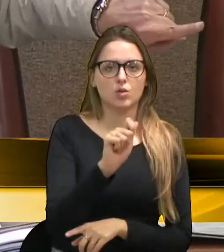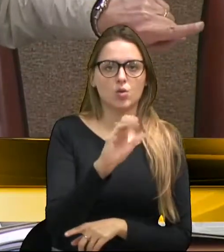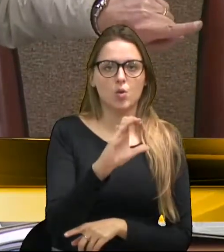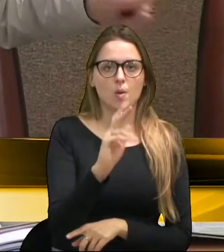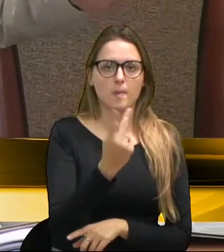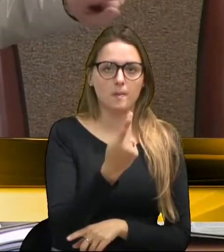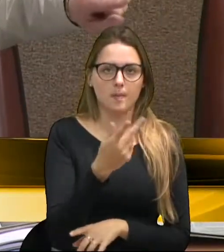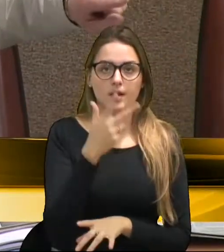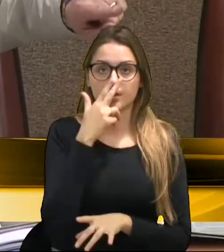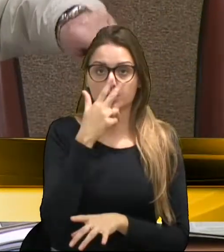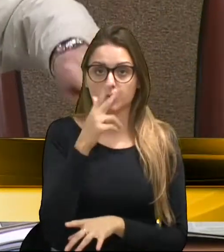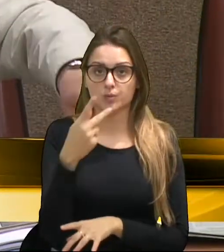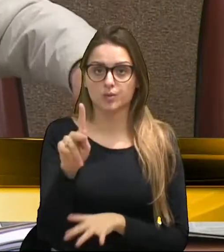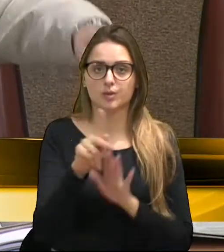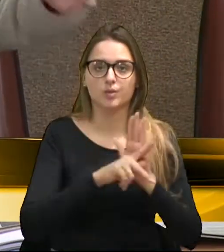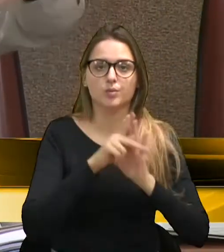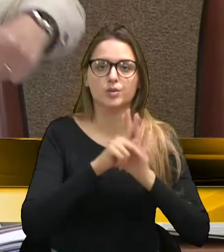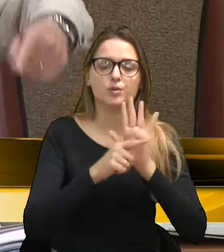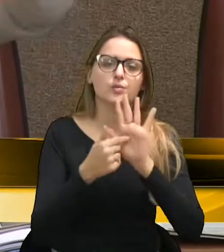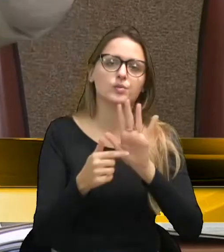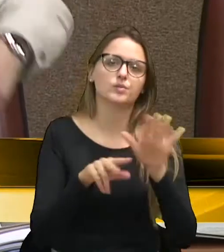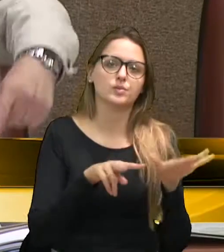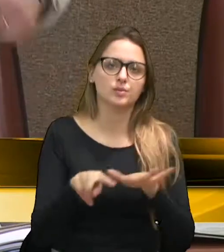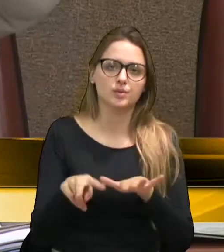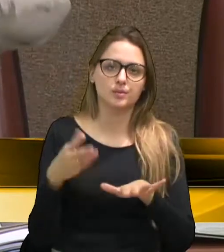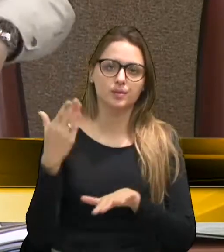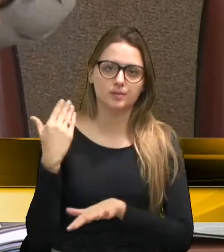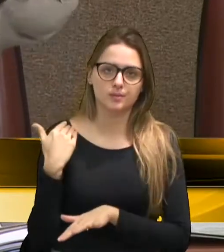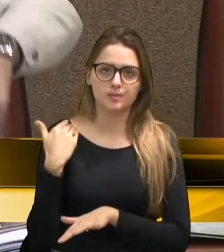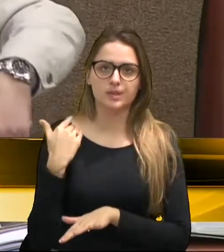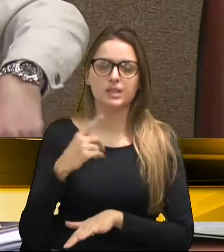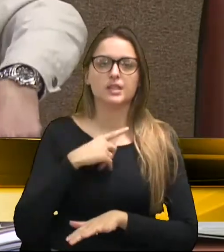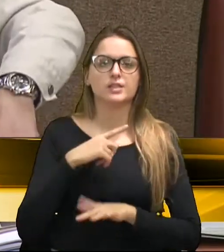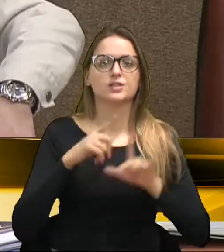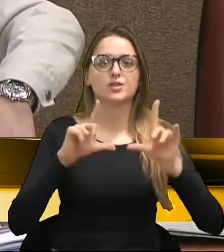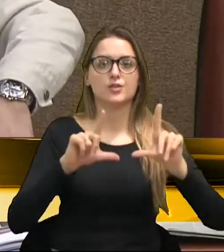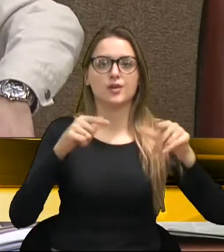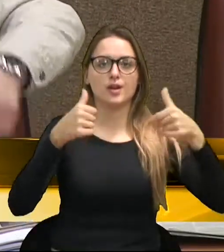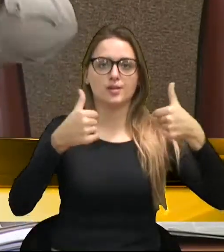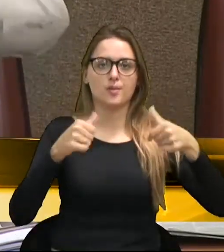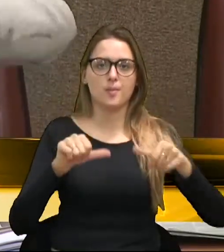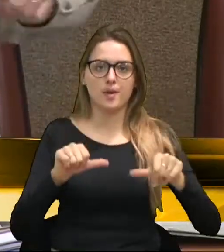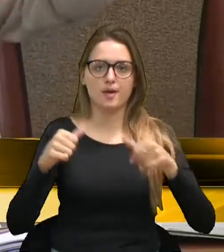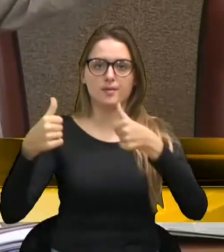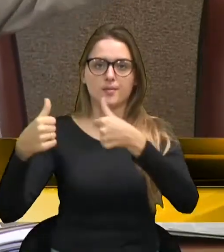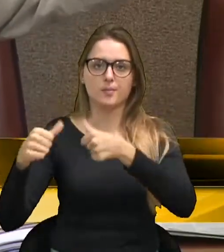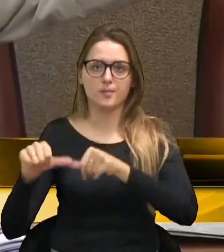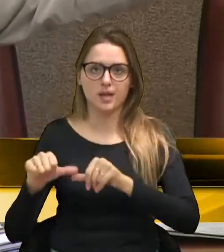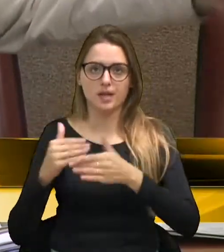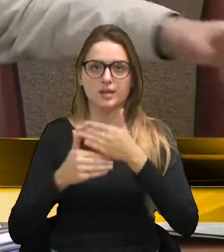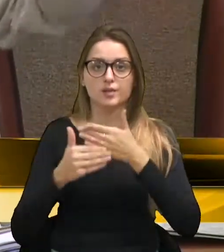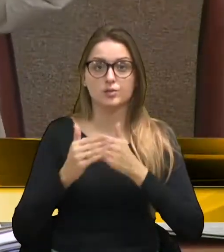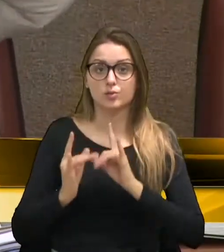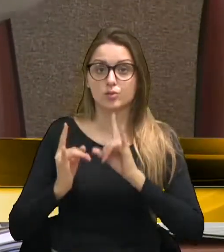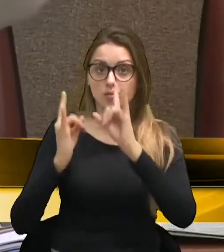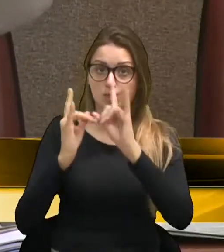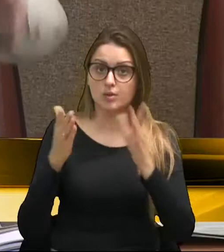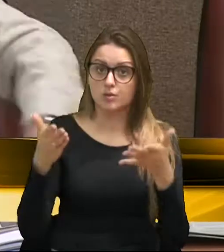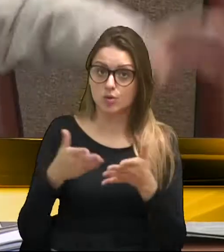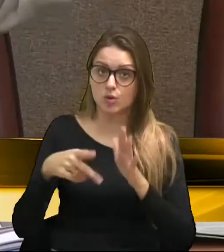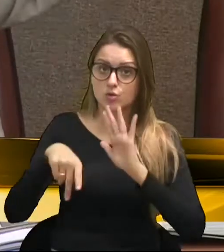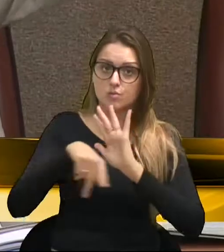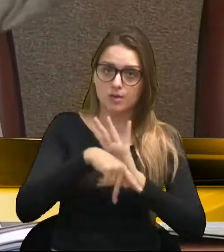projeto colocado semana passada, colocasse então uma placa nesses prédios tombados.